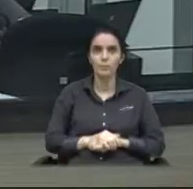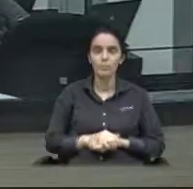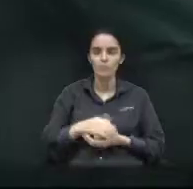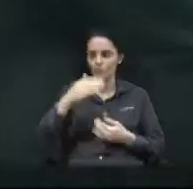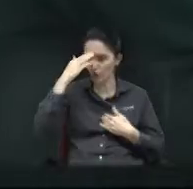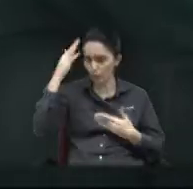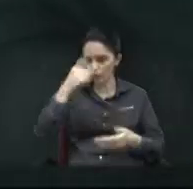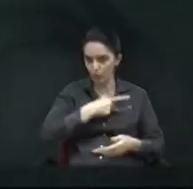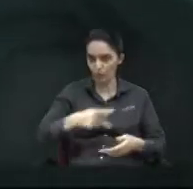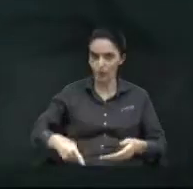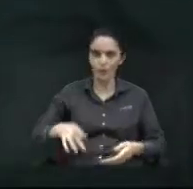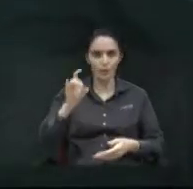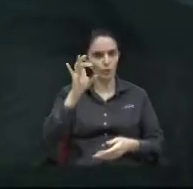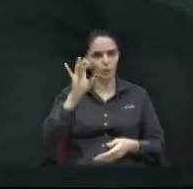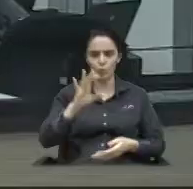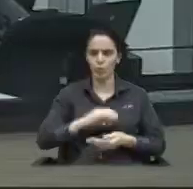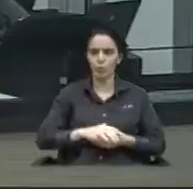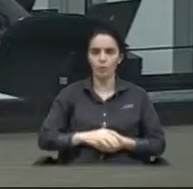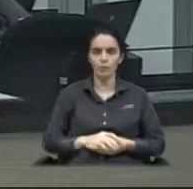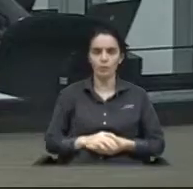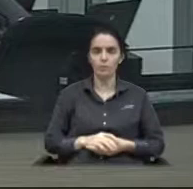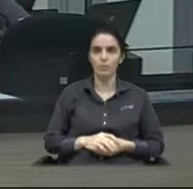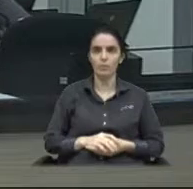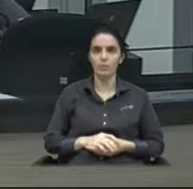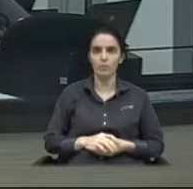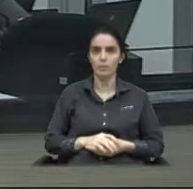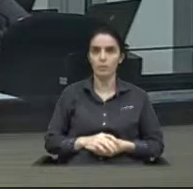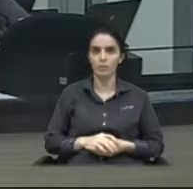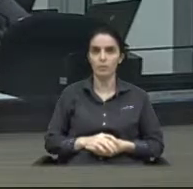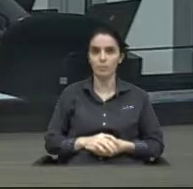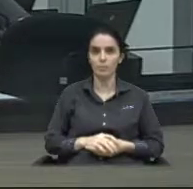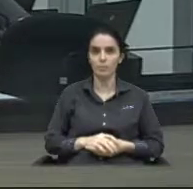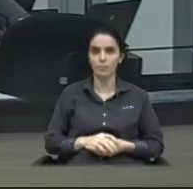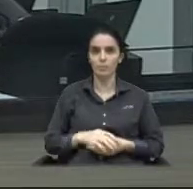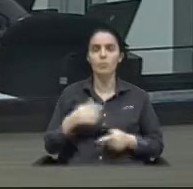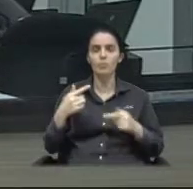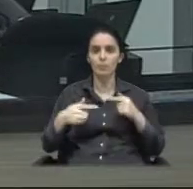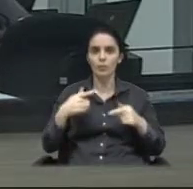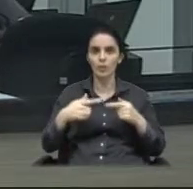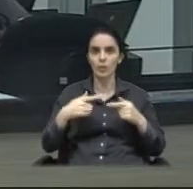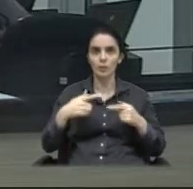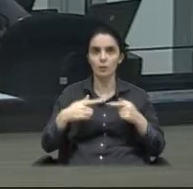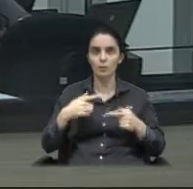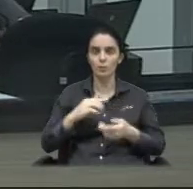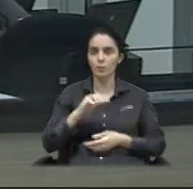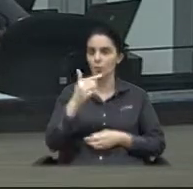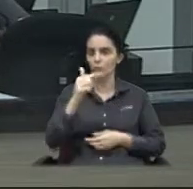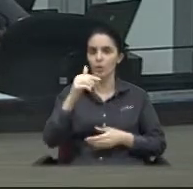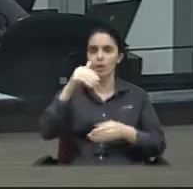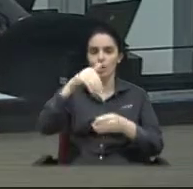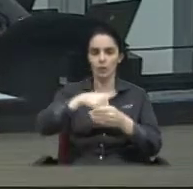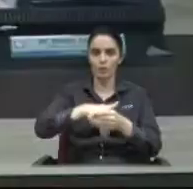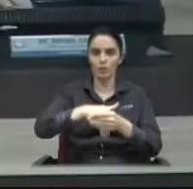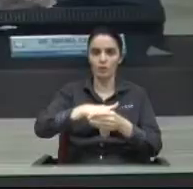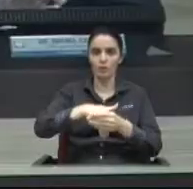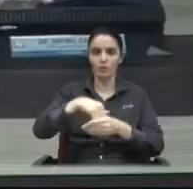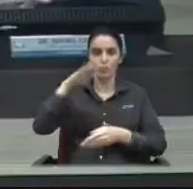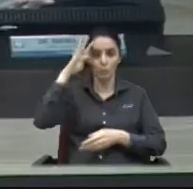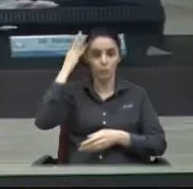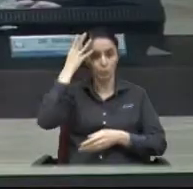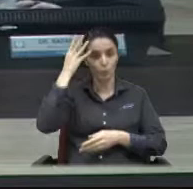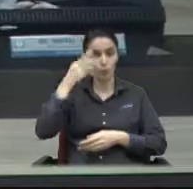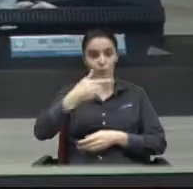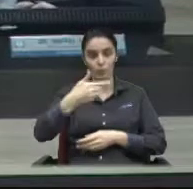presidente. Só isso. Conto com o voto favorável de todos os vereadores. Continua em discussão. Não havendo o projeto de